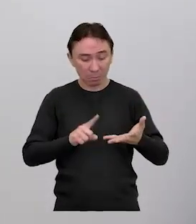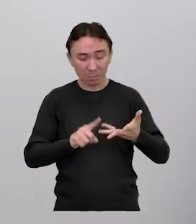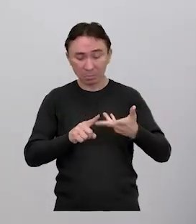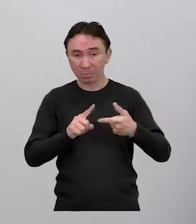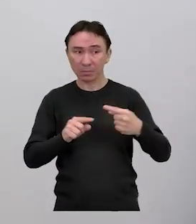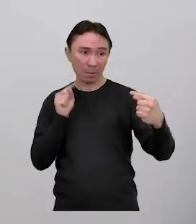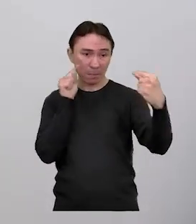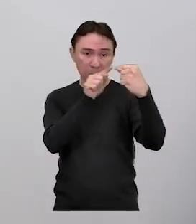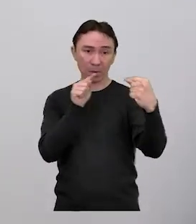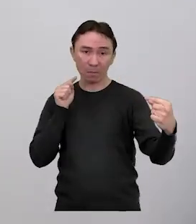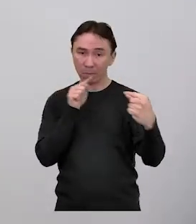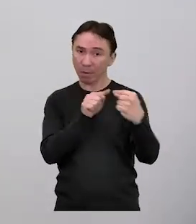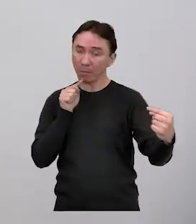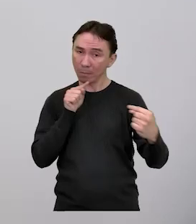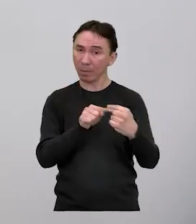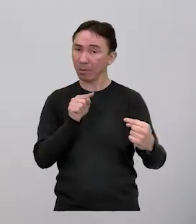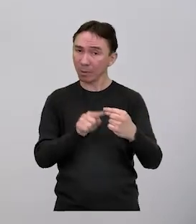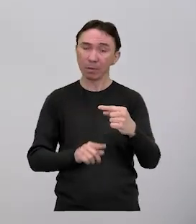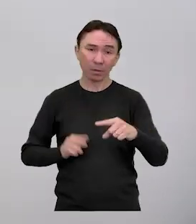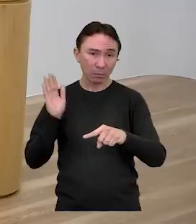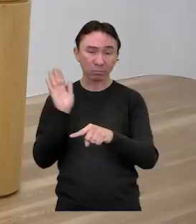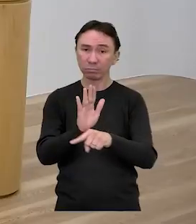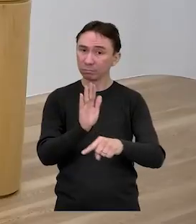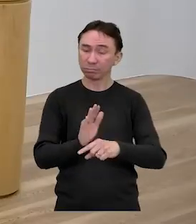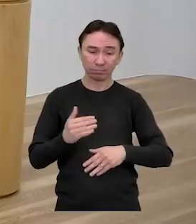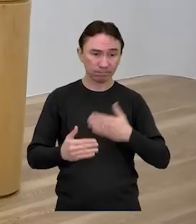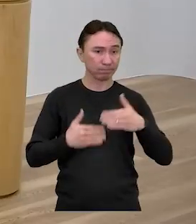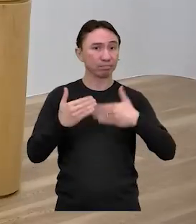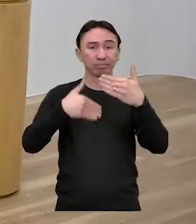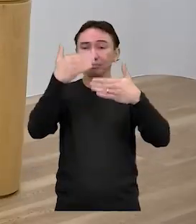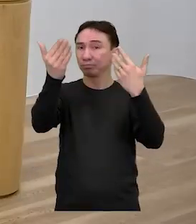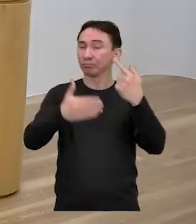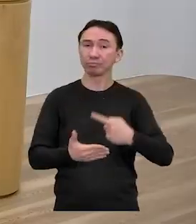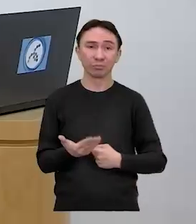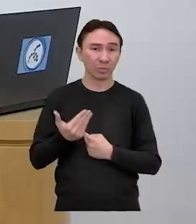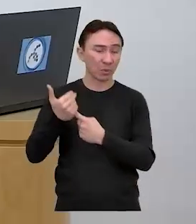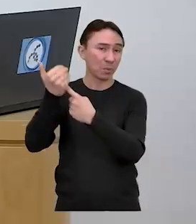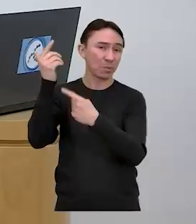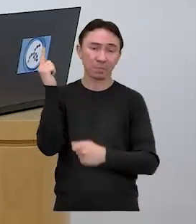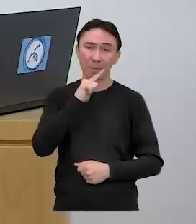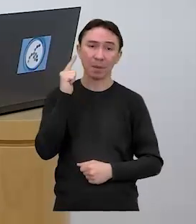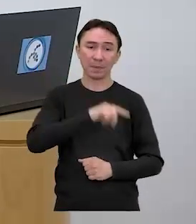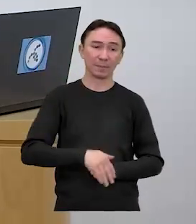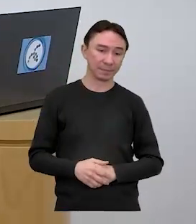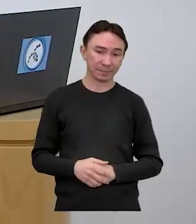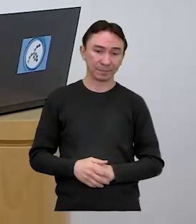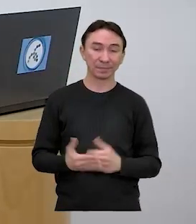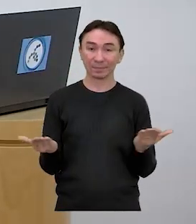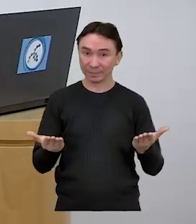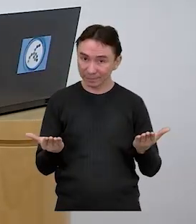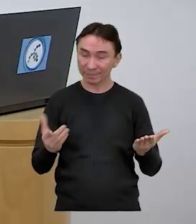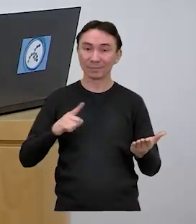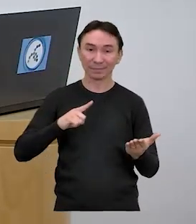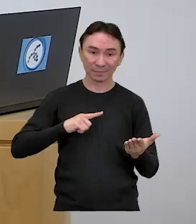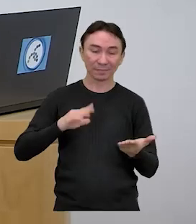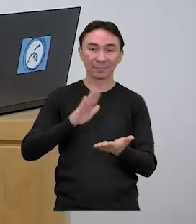muito importante para garantir esse progresso tecnológico, né, professor? Exatamente, por isso que nós trouxemos um vídeo, né, Luiz, para mostrar mais